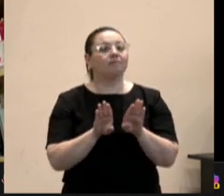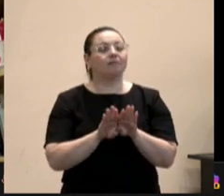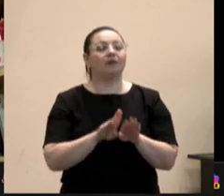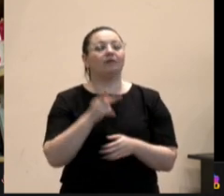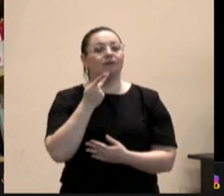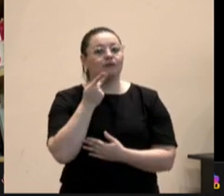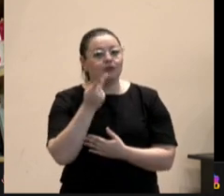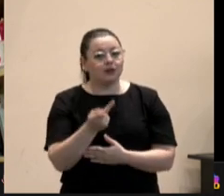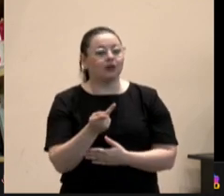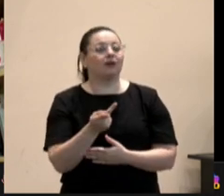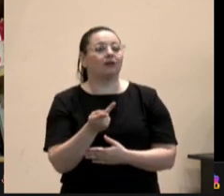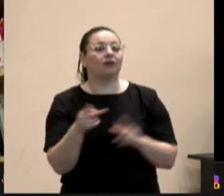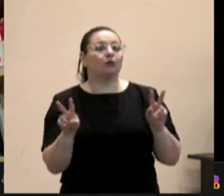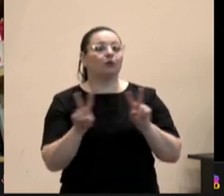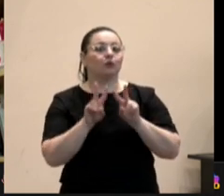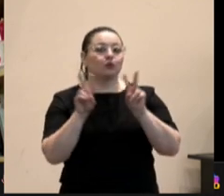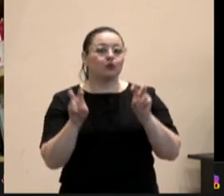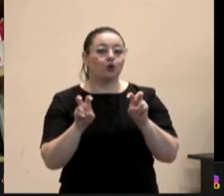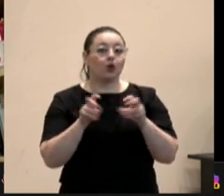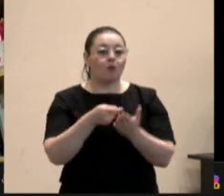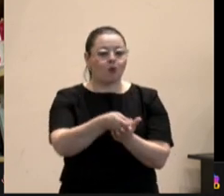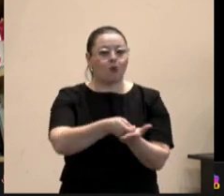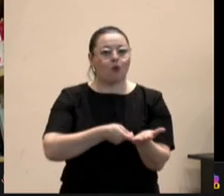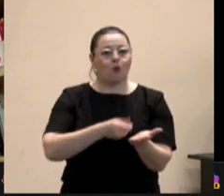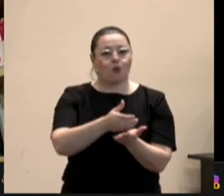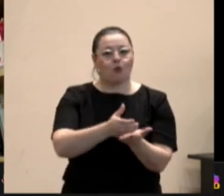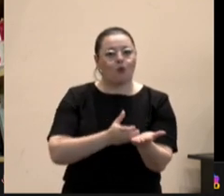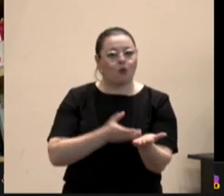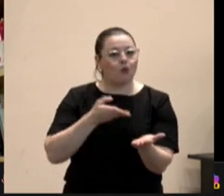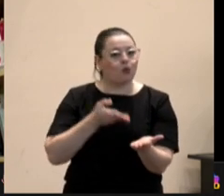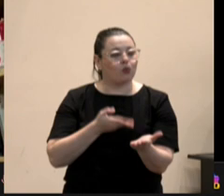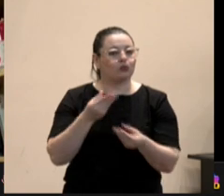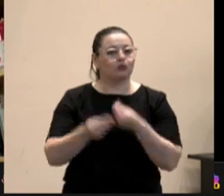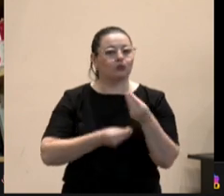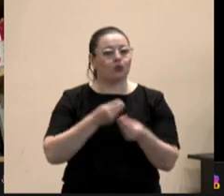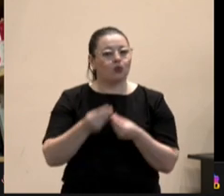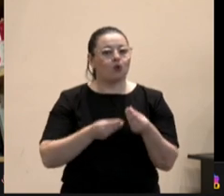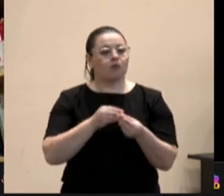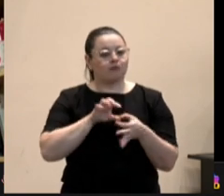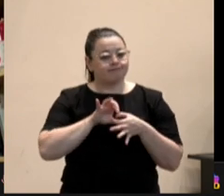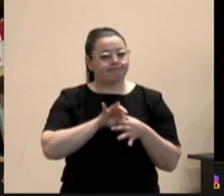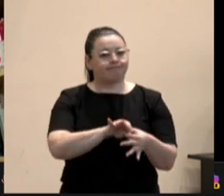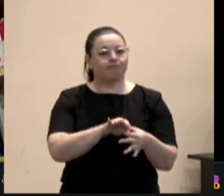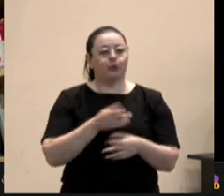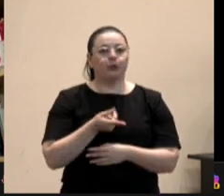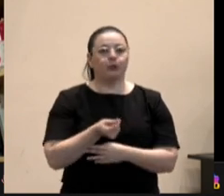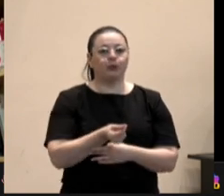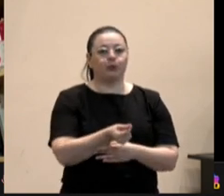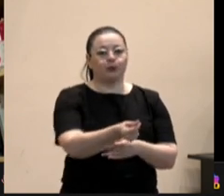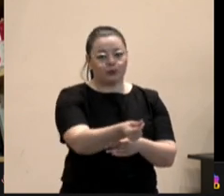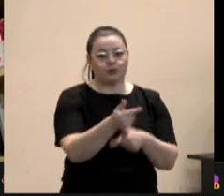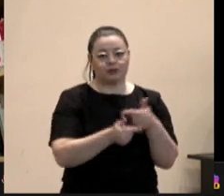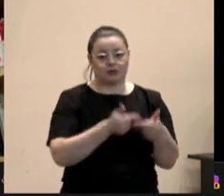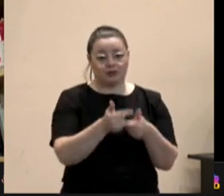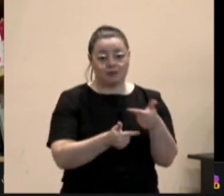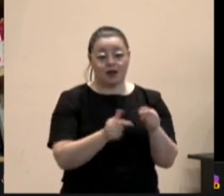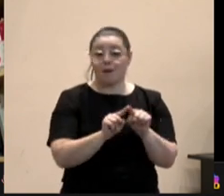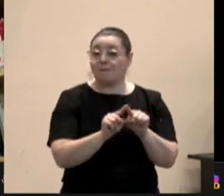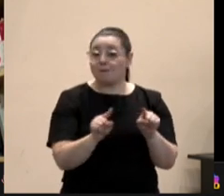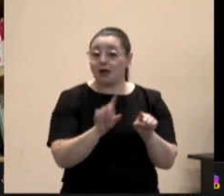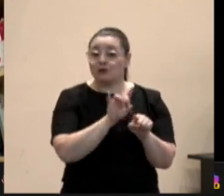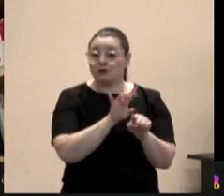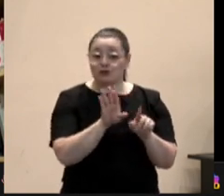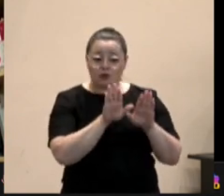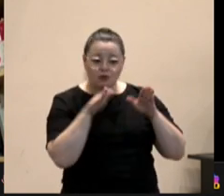ele vai trazer a questão dos concursos, né, do vínculo estável, mas ele vai se referir apenas aos profissionais do